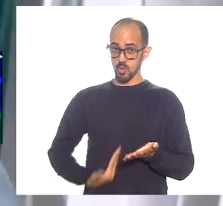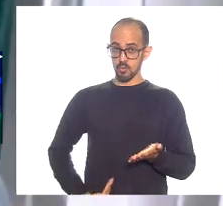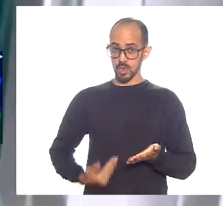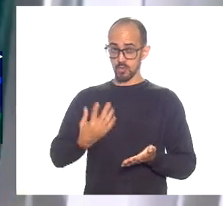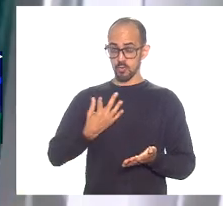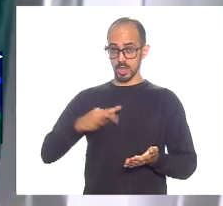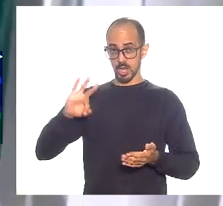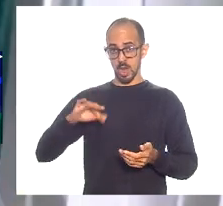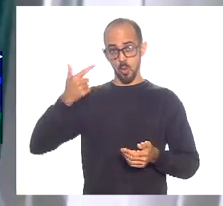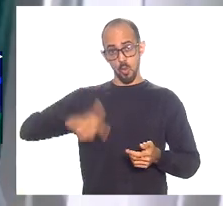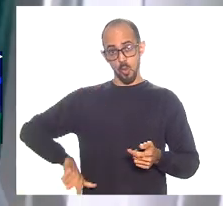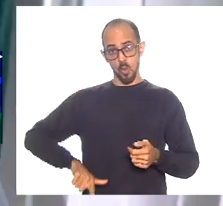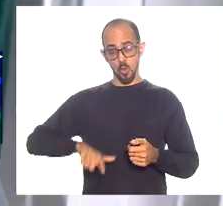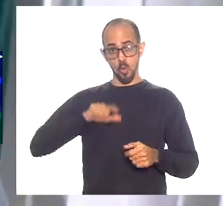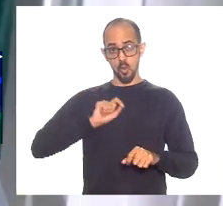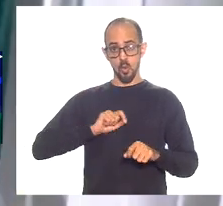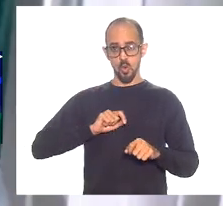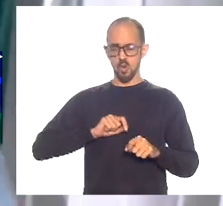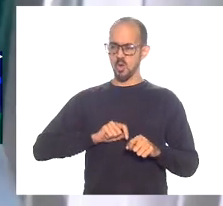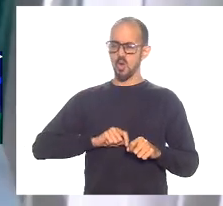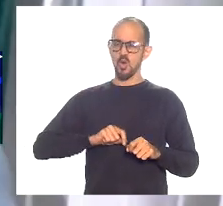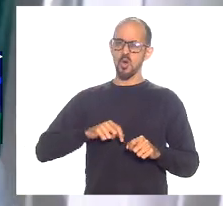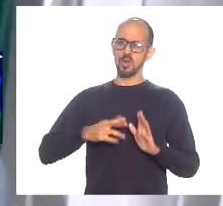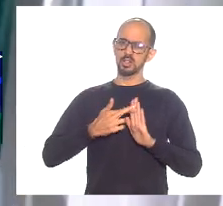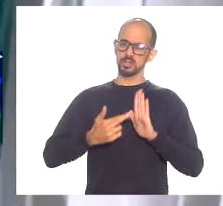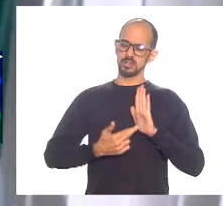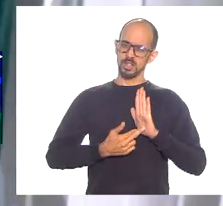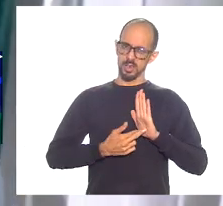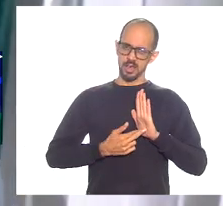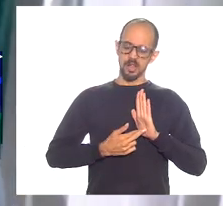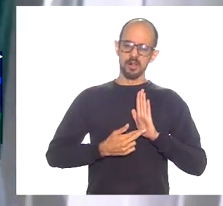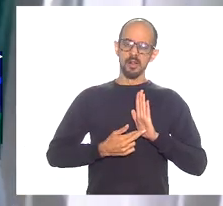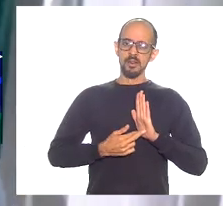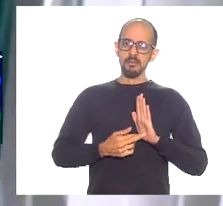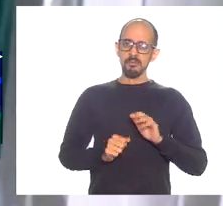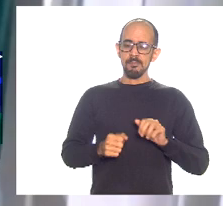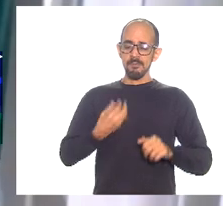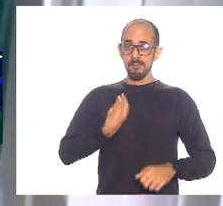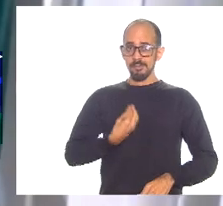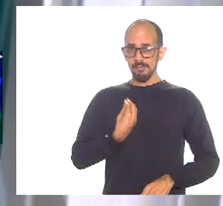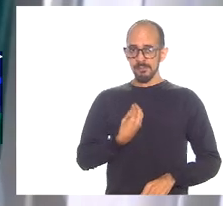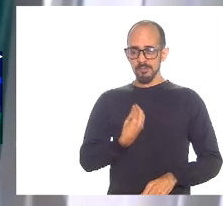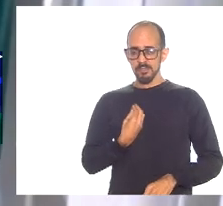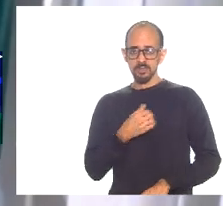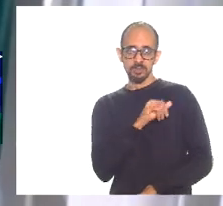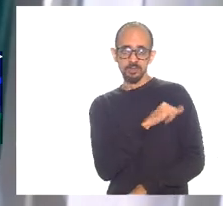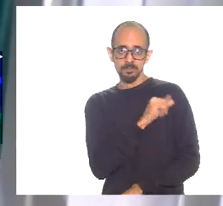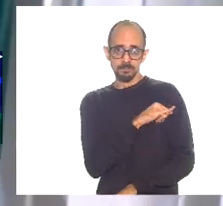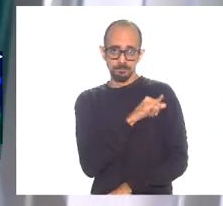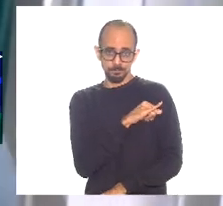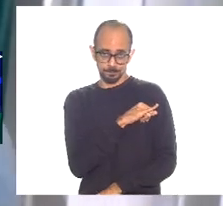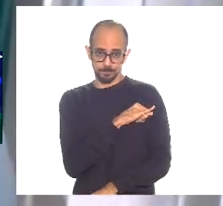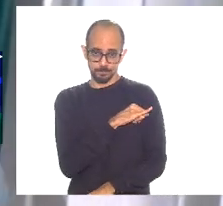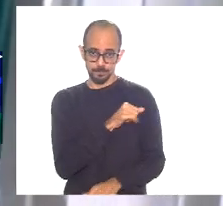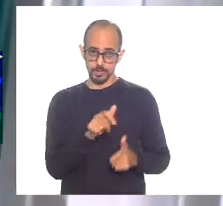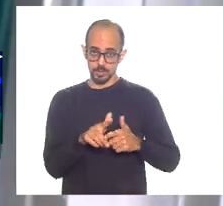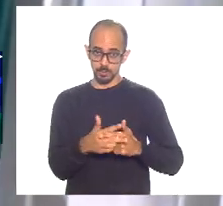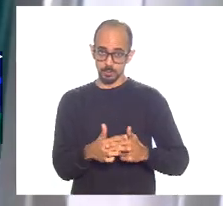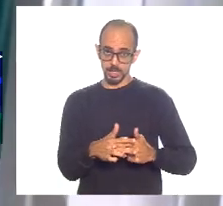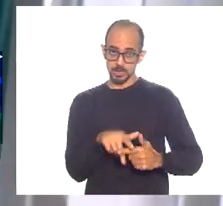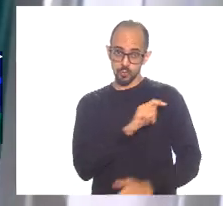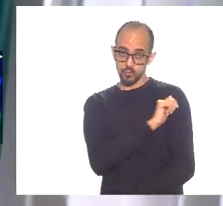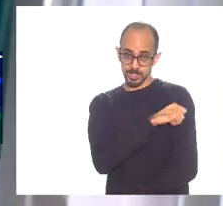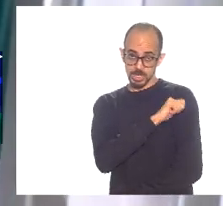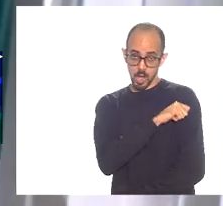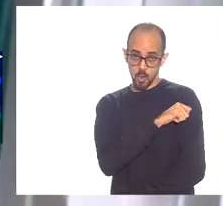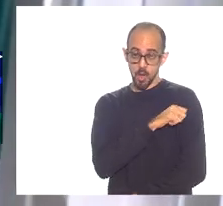outros critérios outros outros parâmetros para a participação do Rio de Janeiro no regime de apuração fiscal a gente